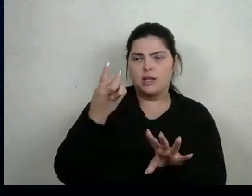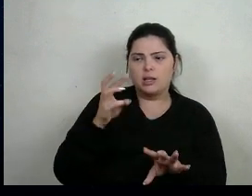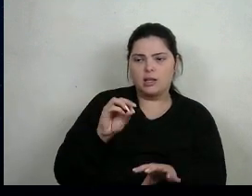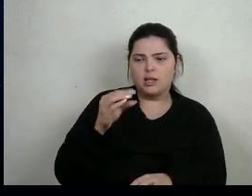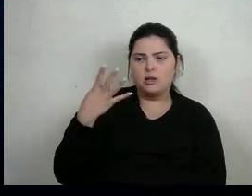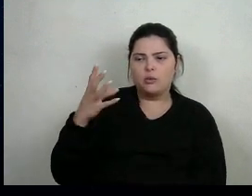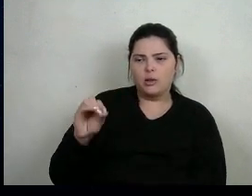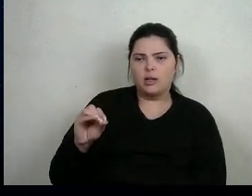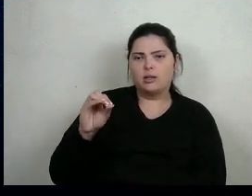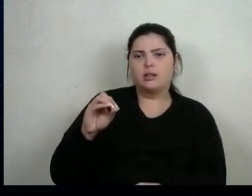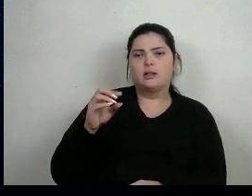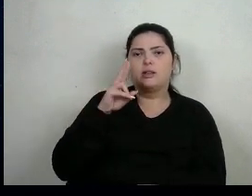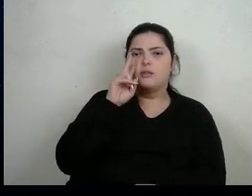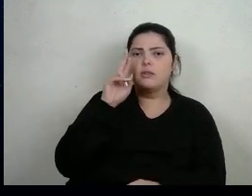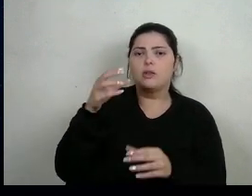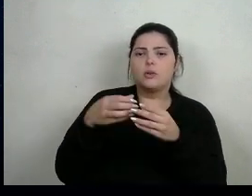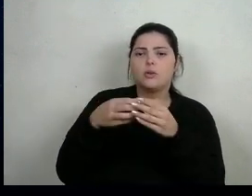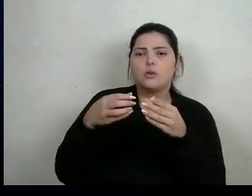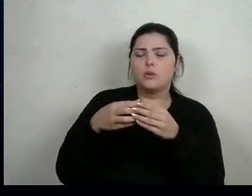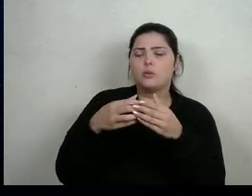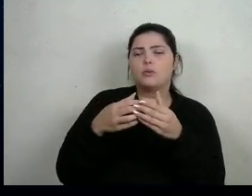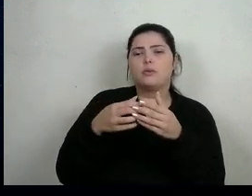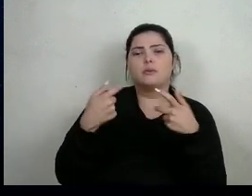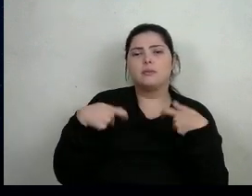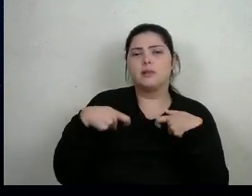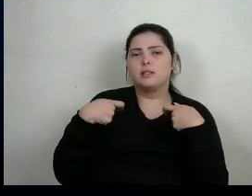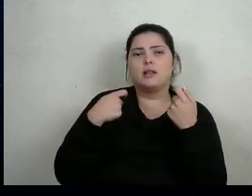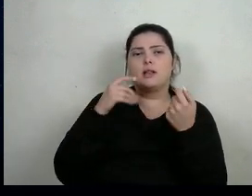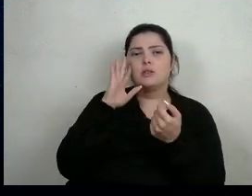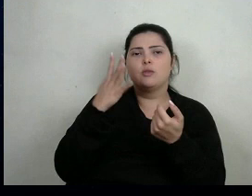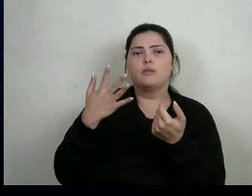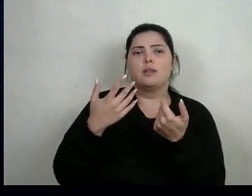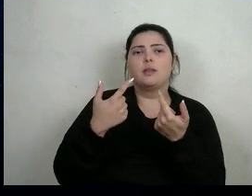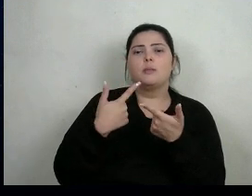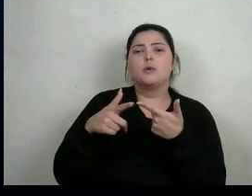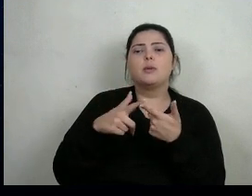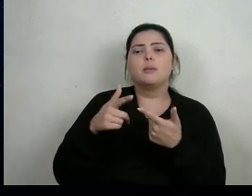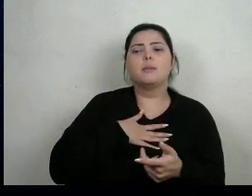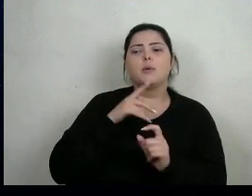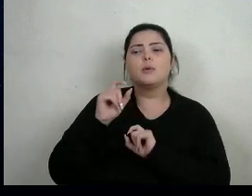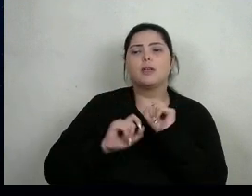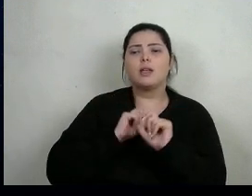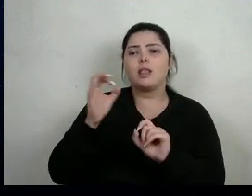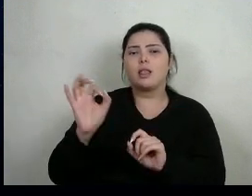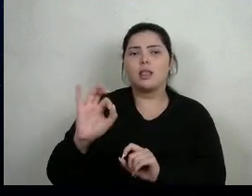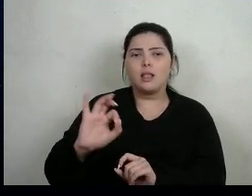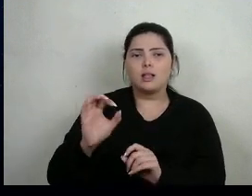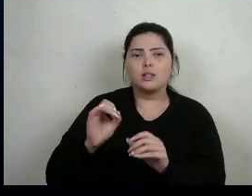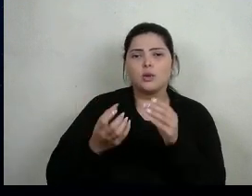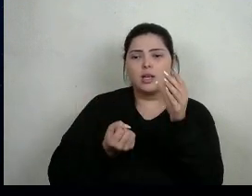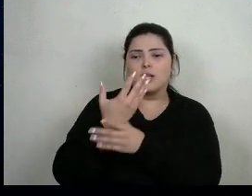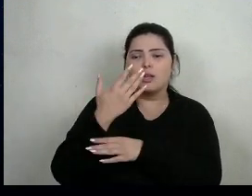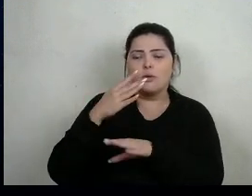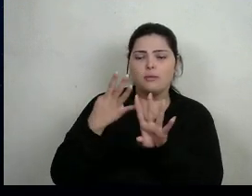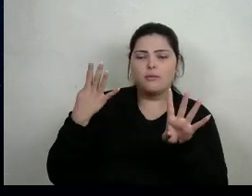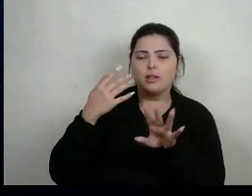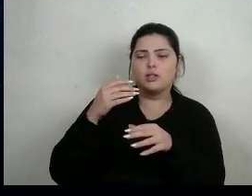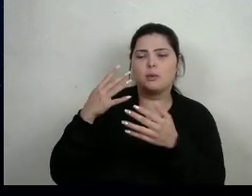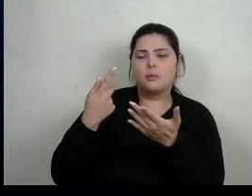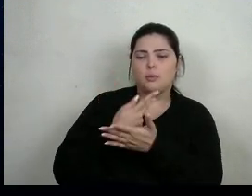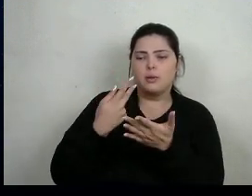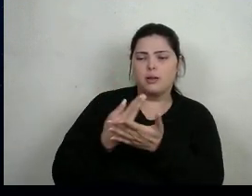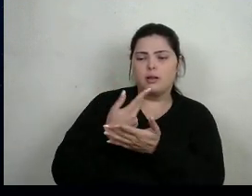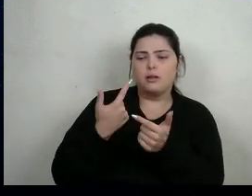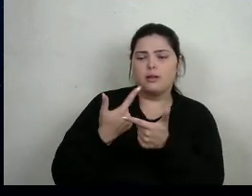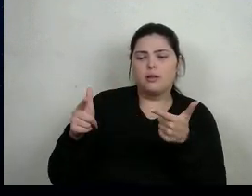lá que meu time de guerra não dá conta de testar o que é que isso resolveu de problema para mim absolutamente nada na verdade isso criou mais problemas porque eu já não sei mais